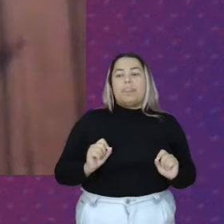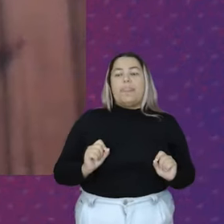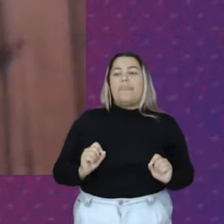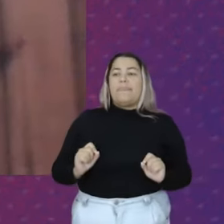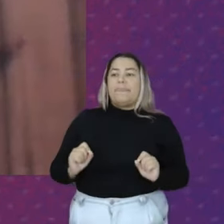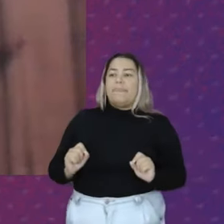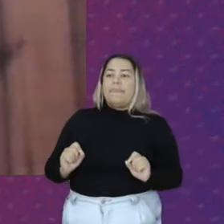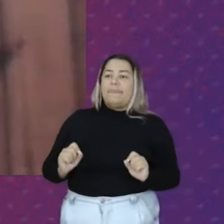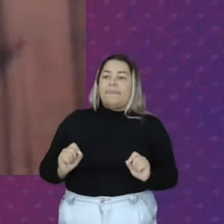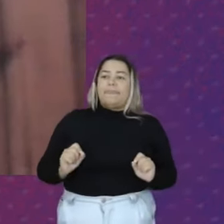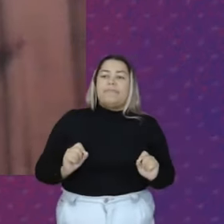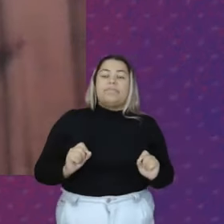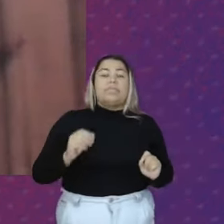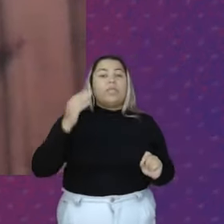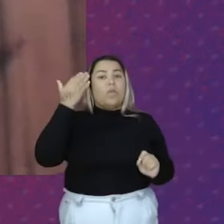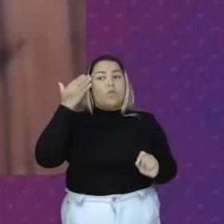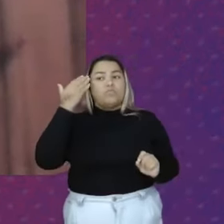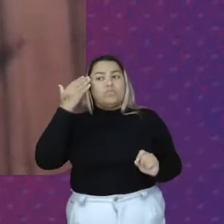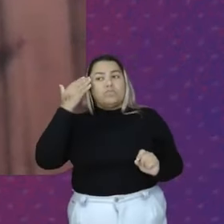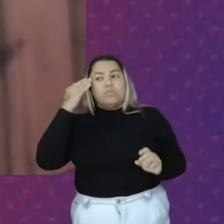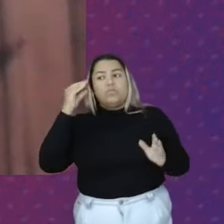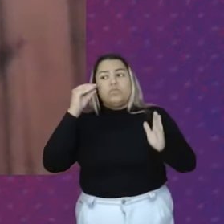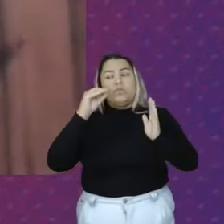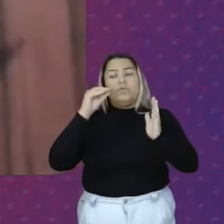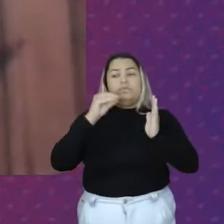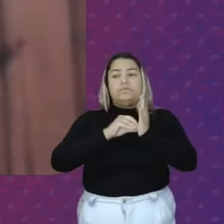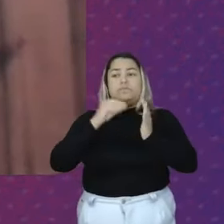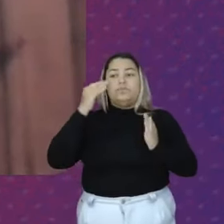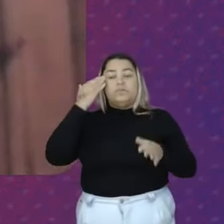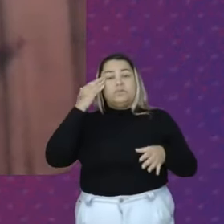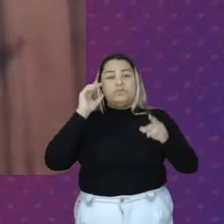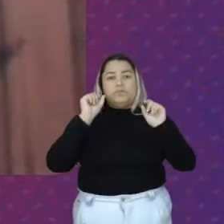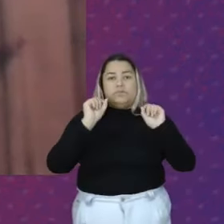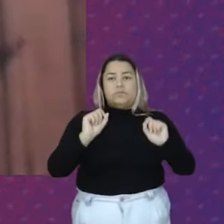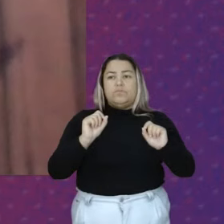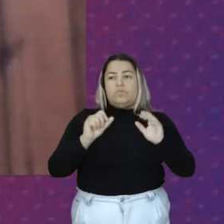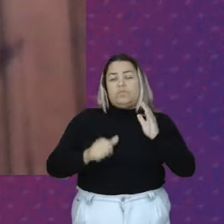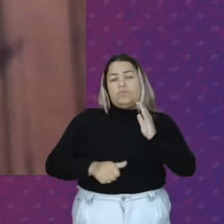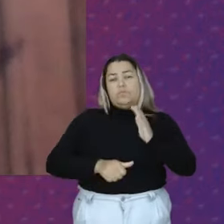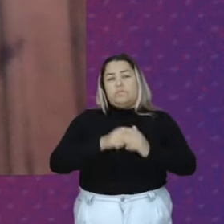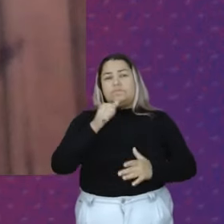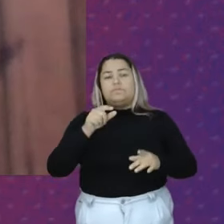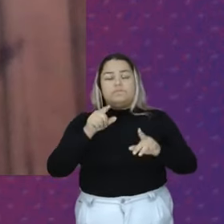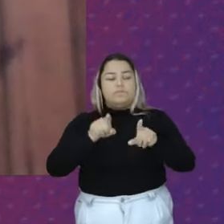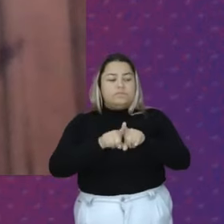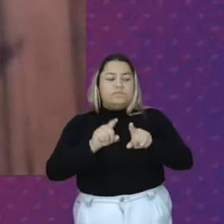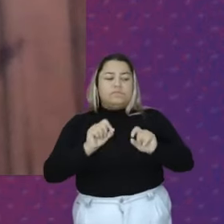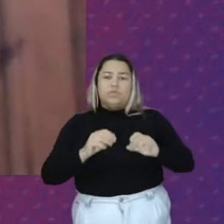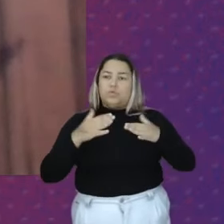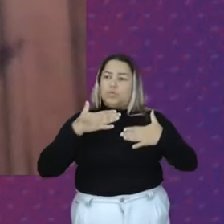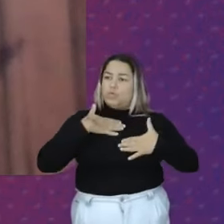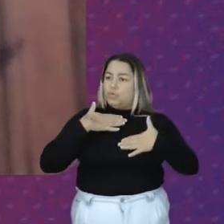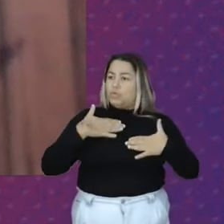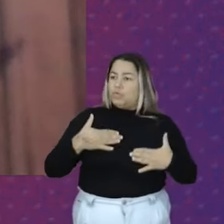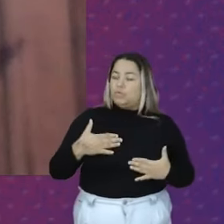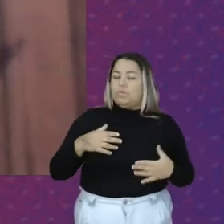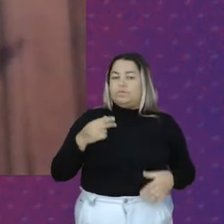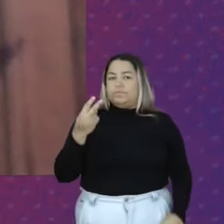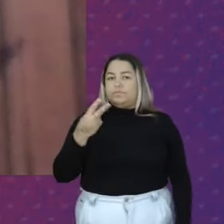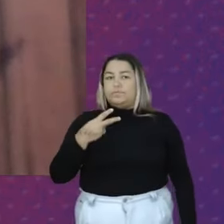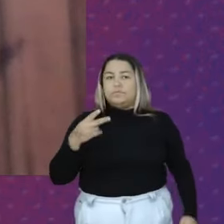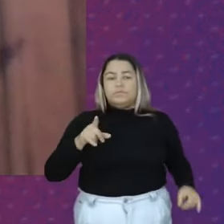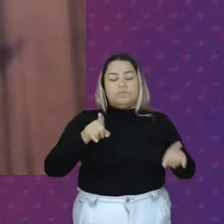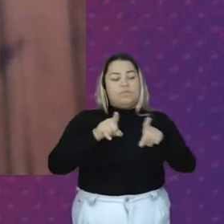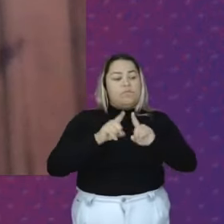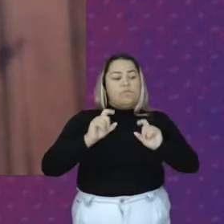os impedimentos ela considera um os impedimentos das funções e estruturas do corpo dois os